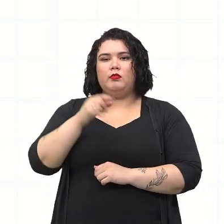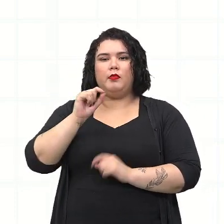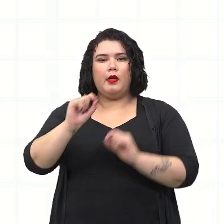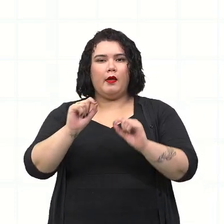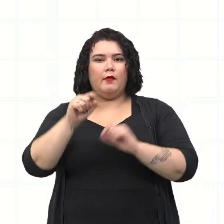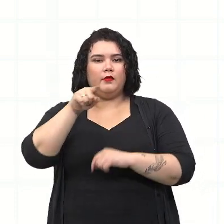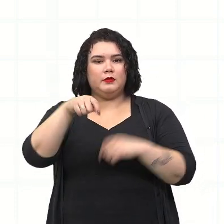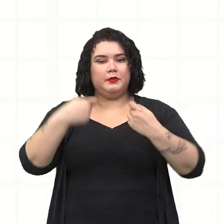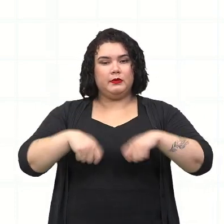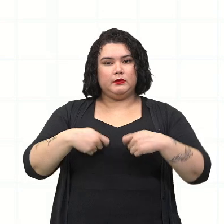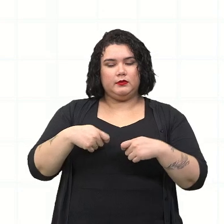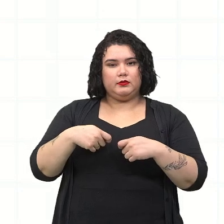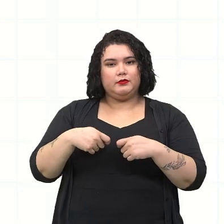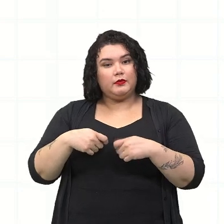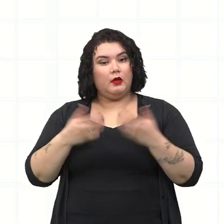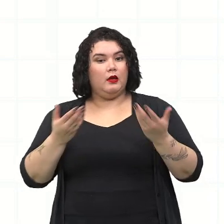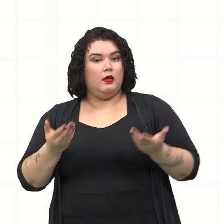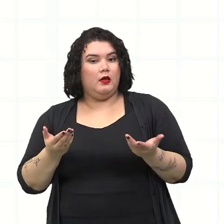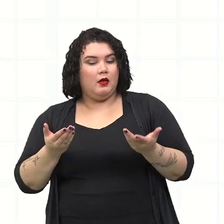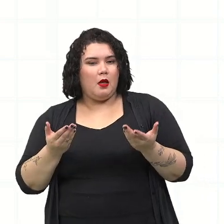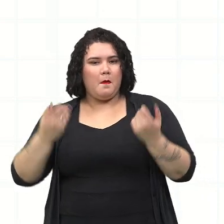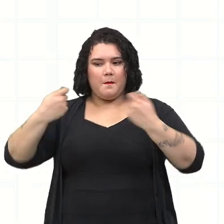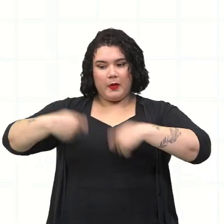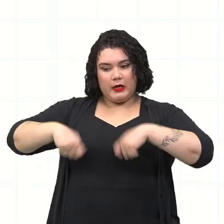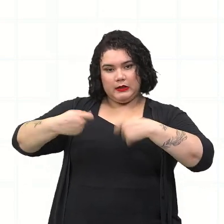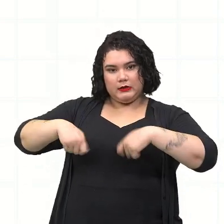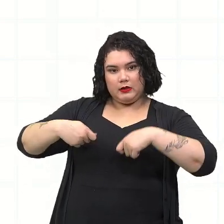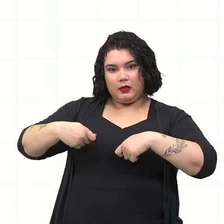você vai pensar, ok, quem precisa